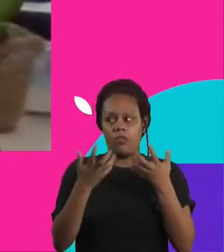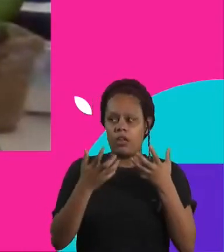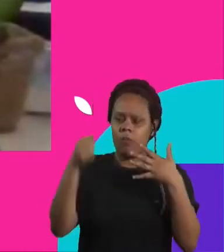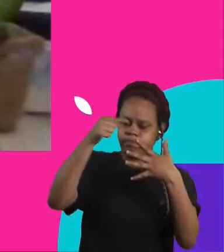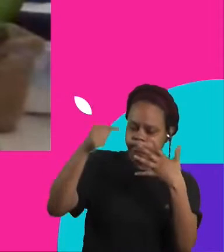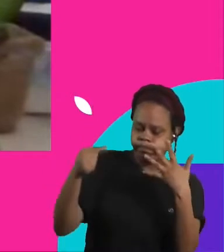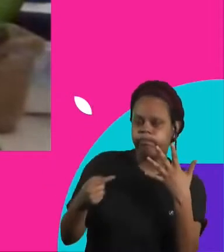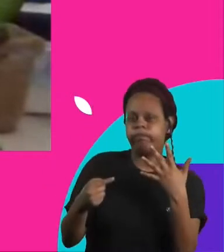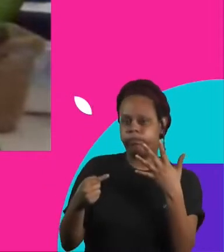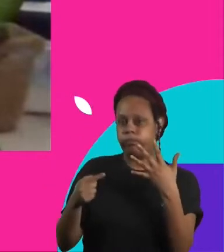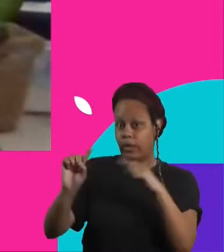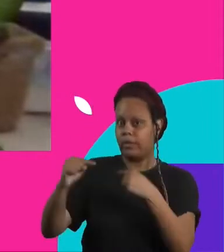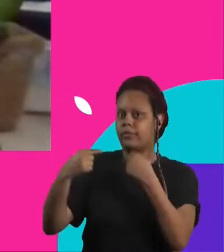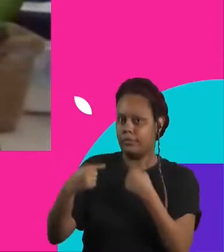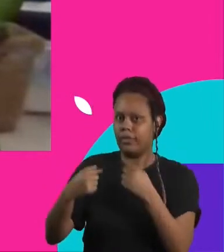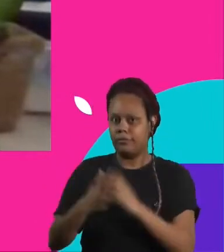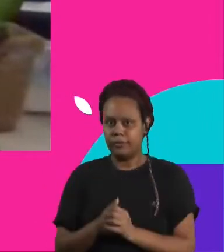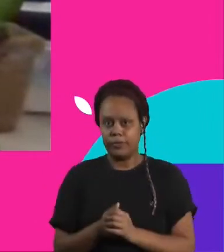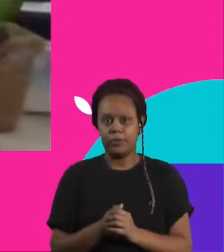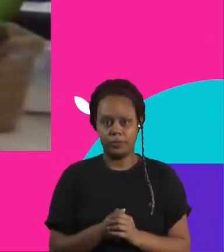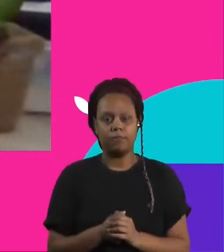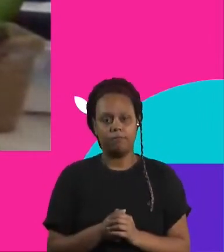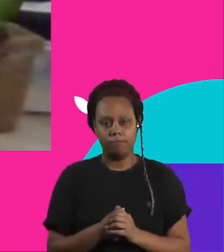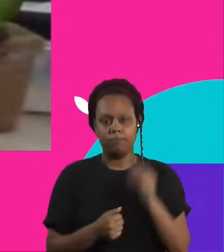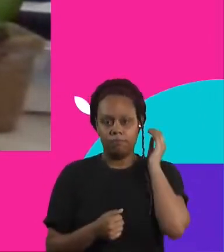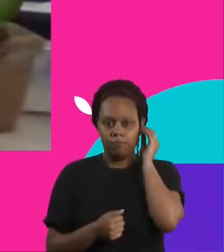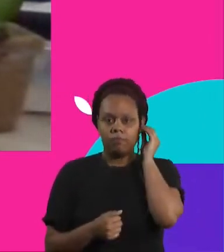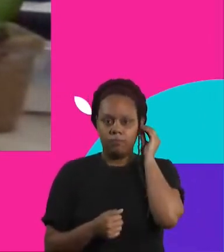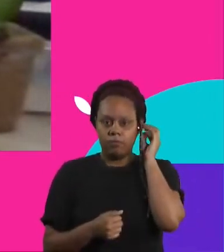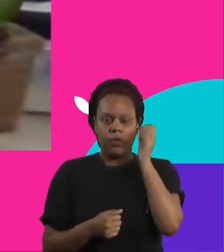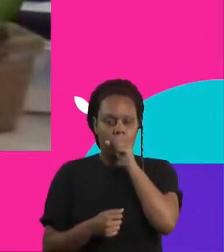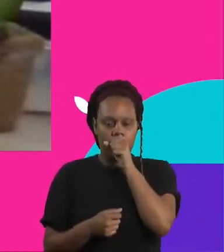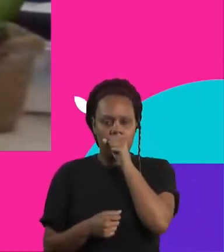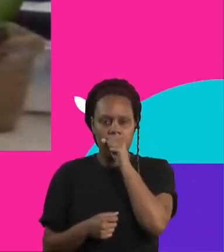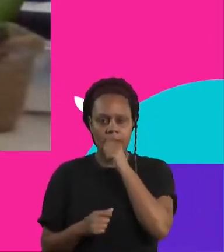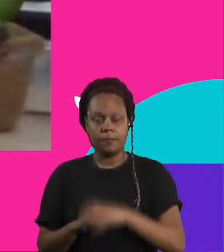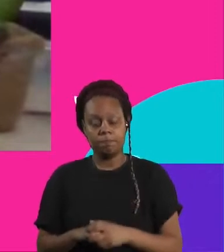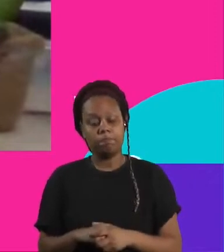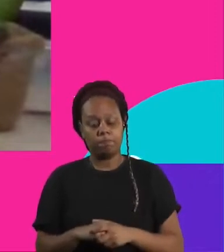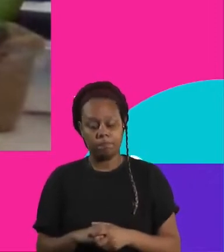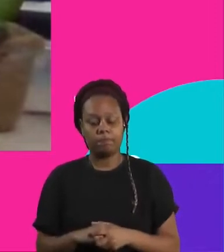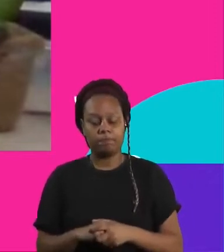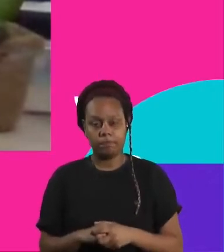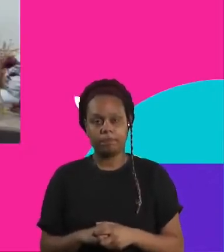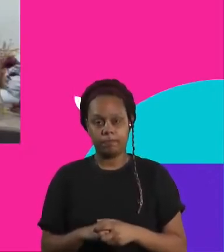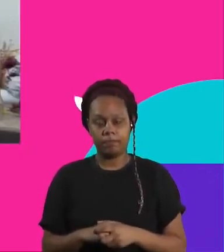vezes elas vêm só depois que a gente pensa, olha, não pensamos nisso antes, e agora fica mais difícil.